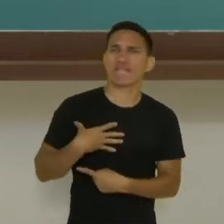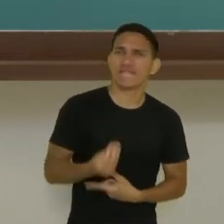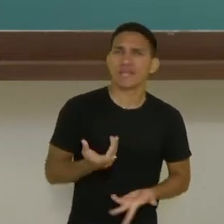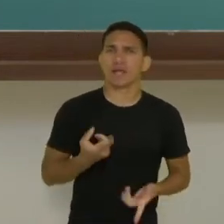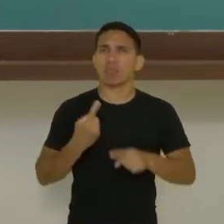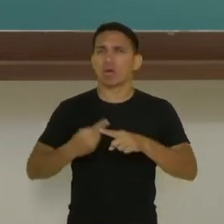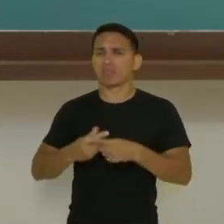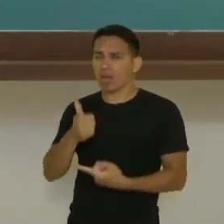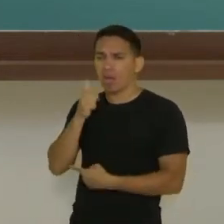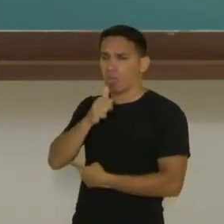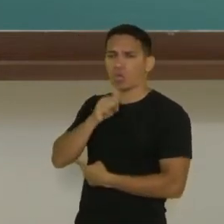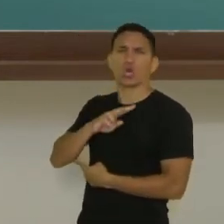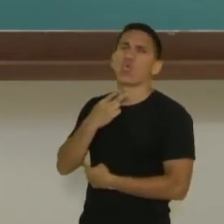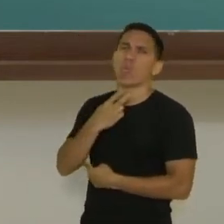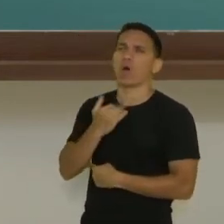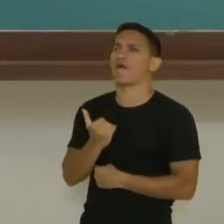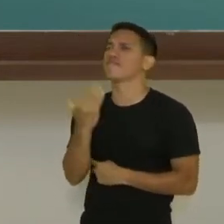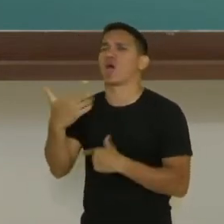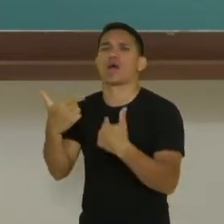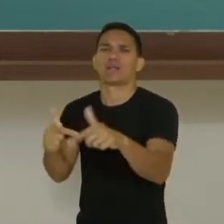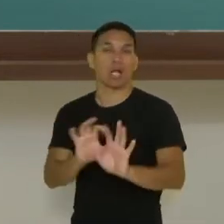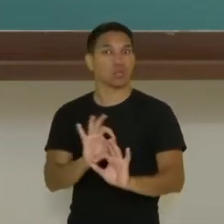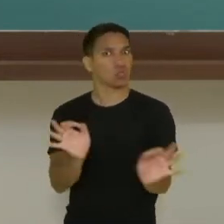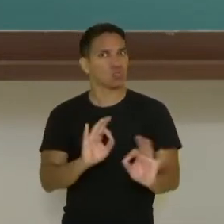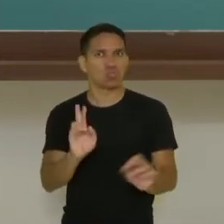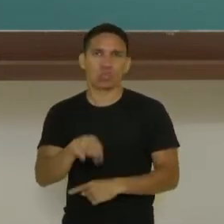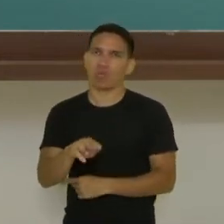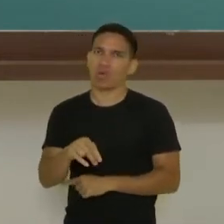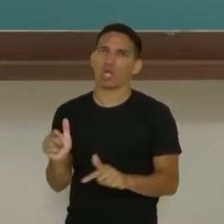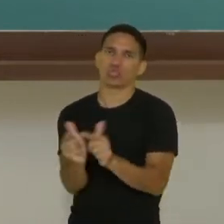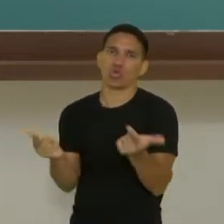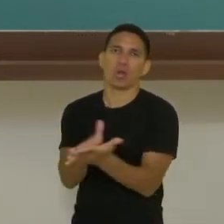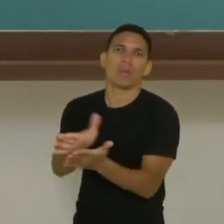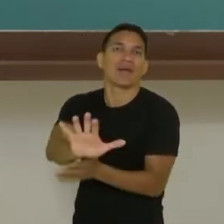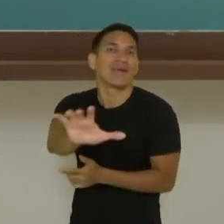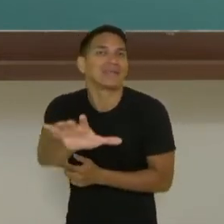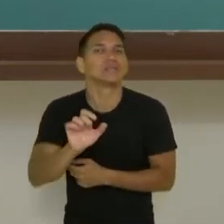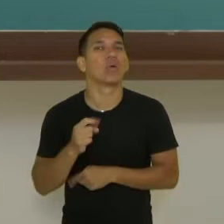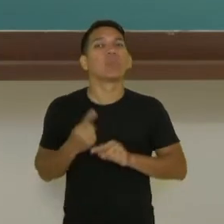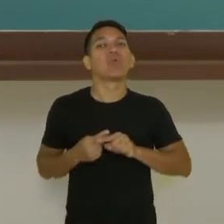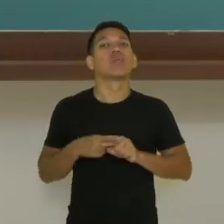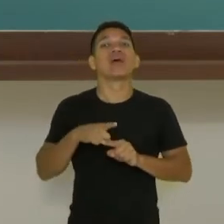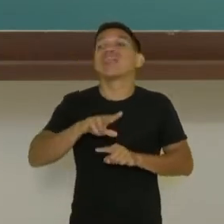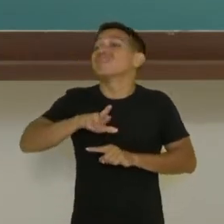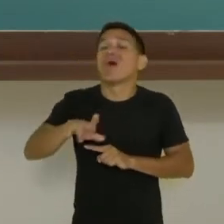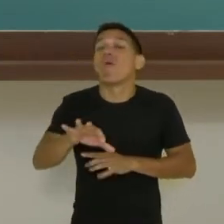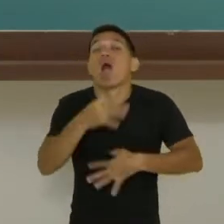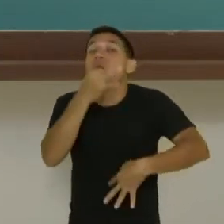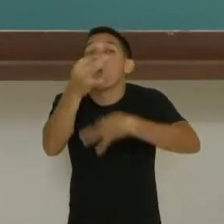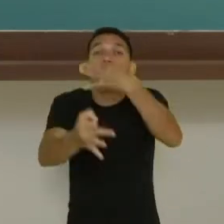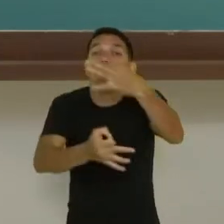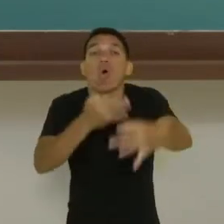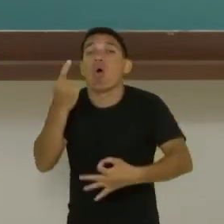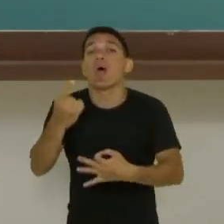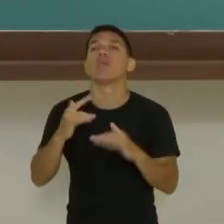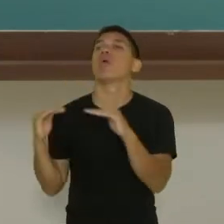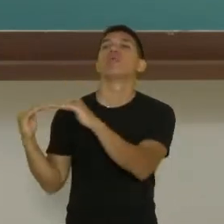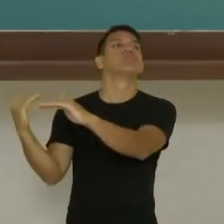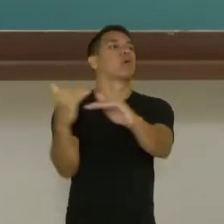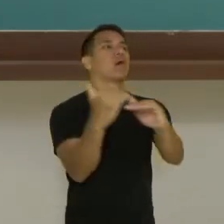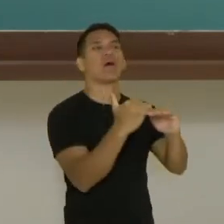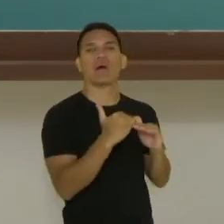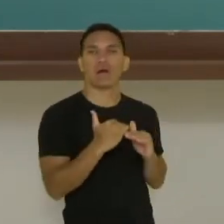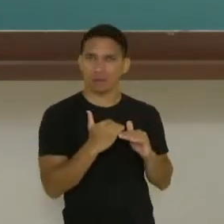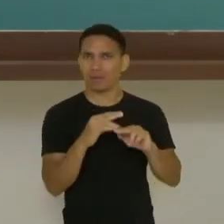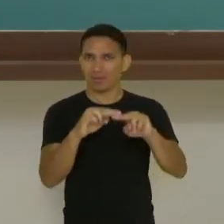pode trabalhar fora. Jamais o jornal vai publicar isso, porque essa não é uma opinião de consenso. Então,